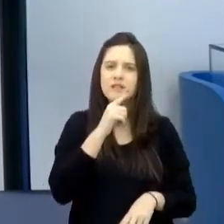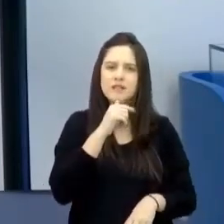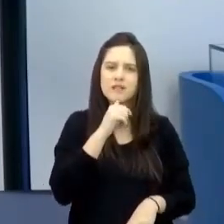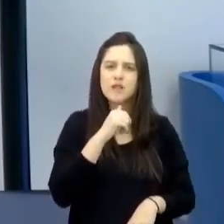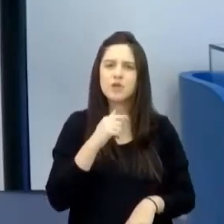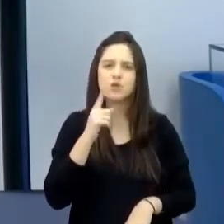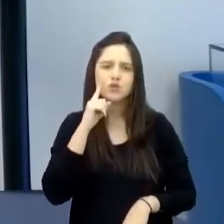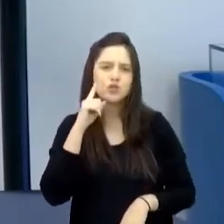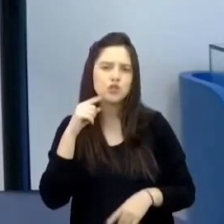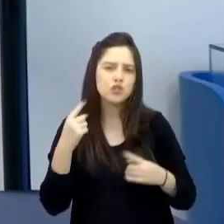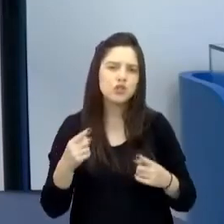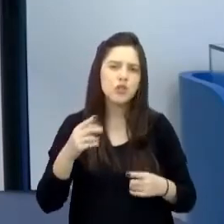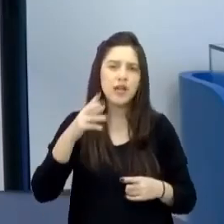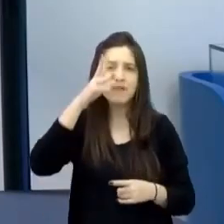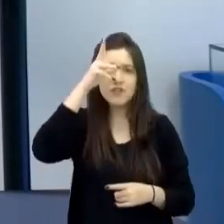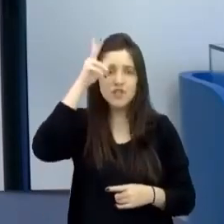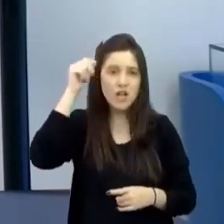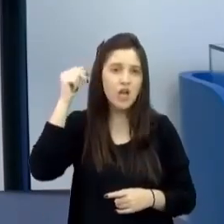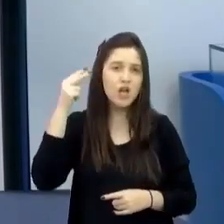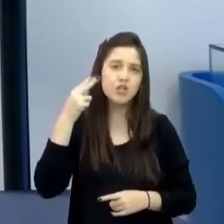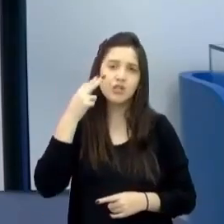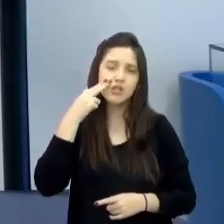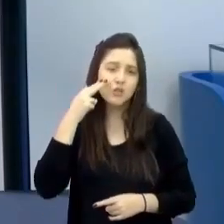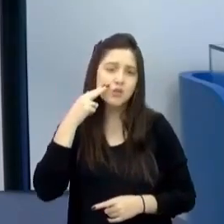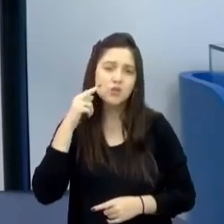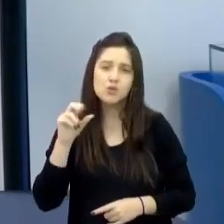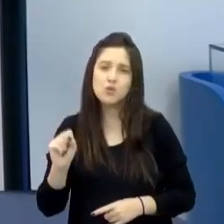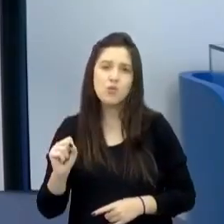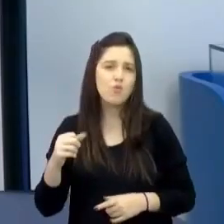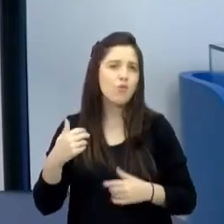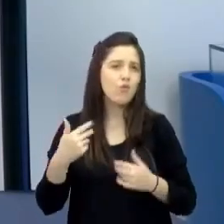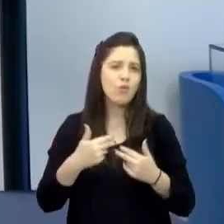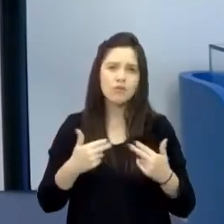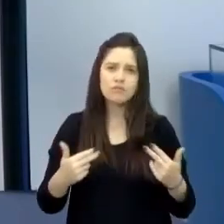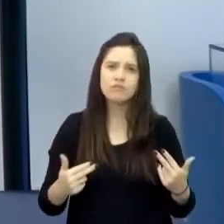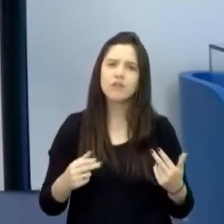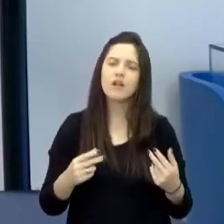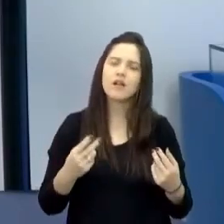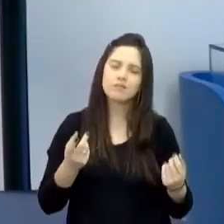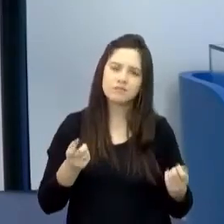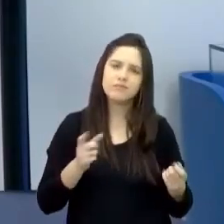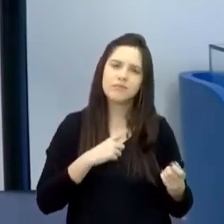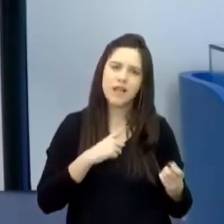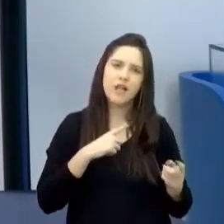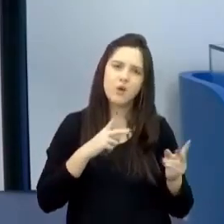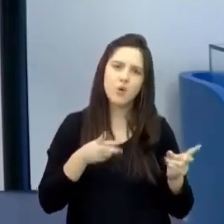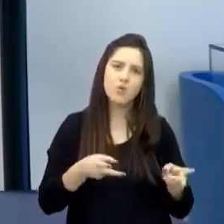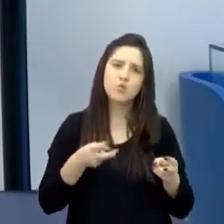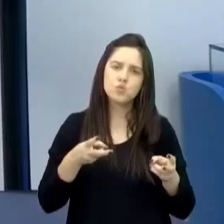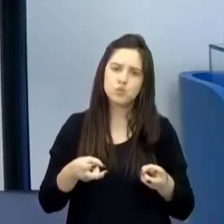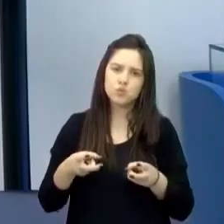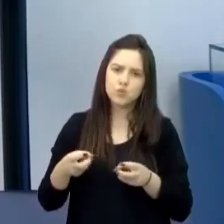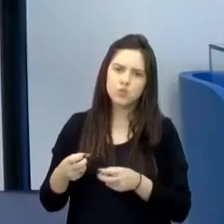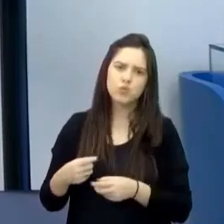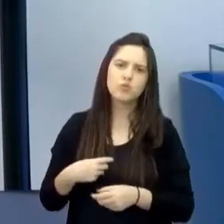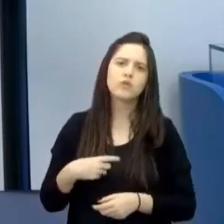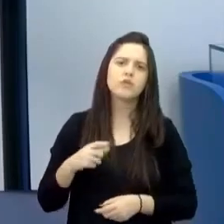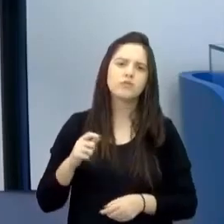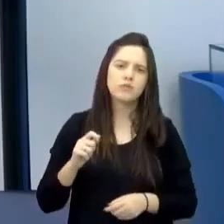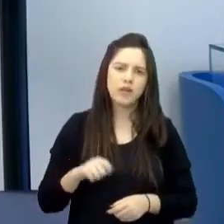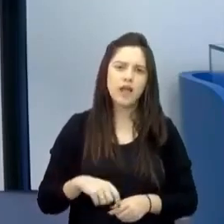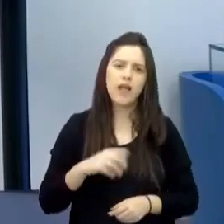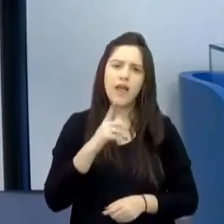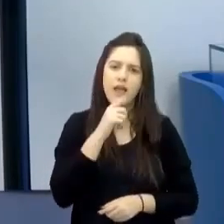Iogurte, refrigerante, sucos, né, que a gente compra, são produtos onde a água é consumida. Tá? Há um consumo de